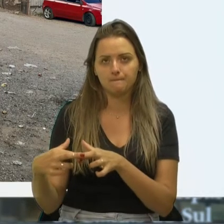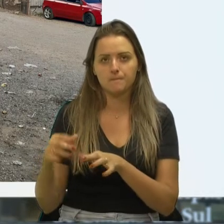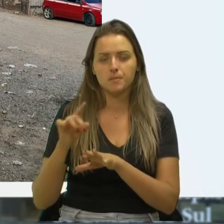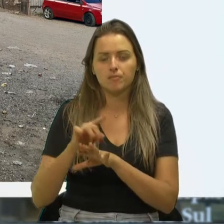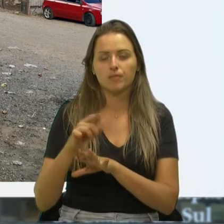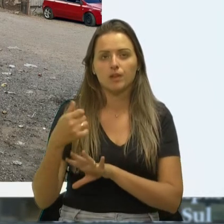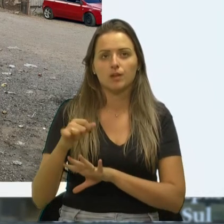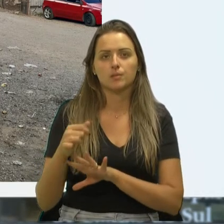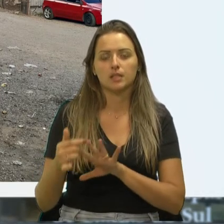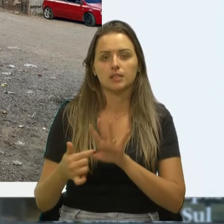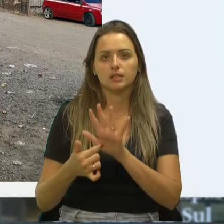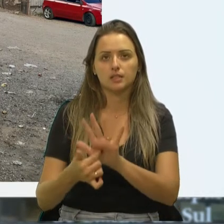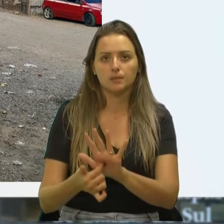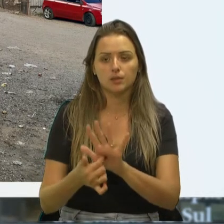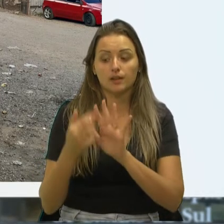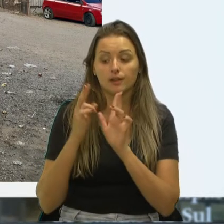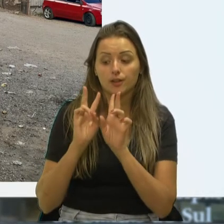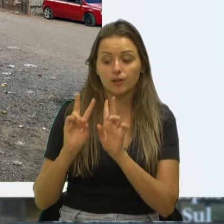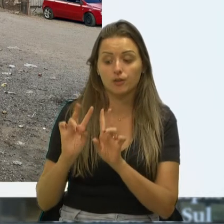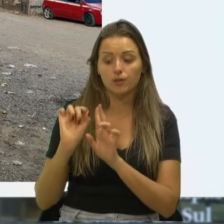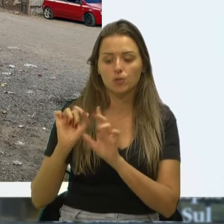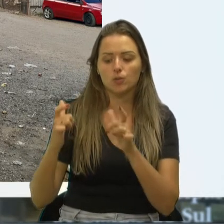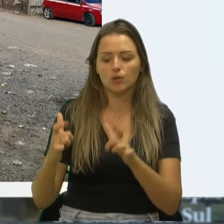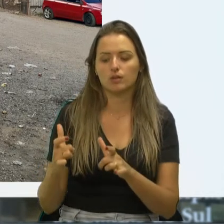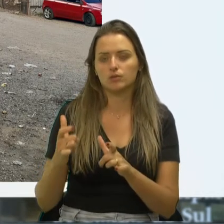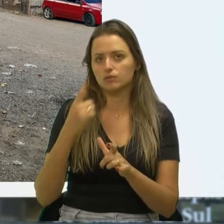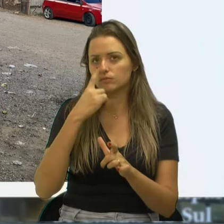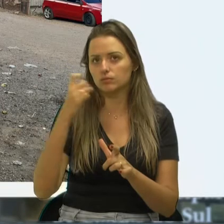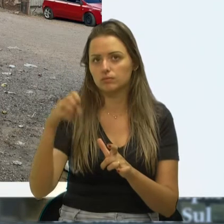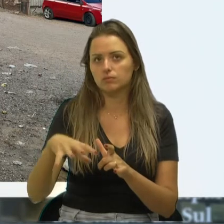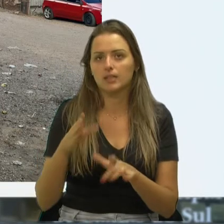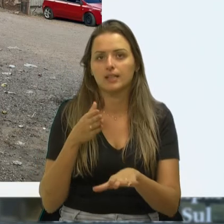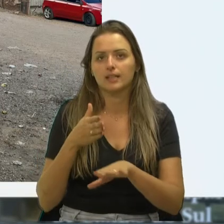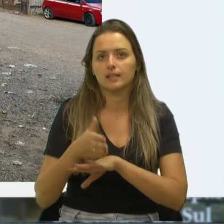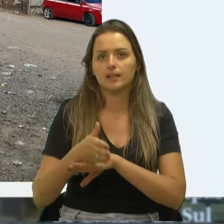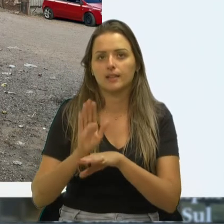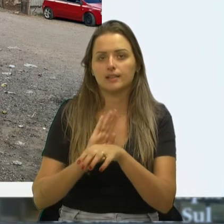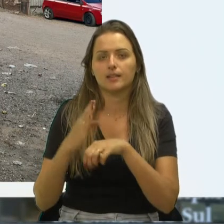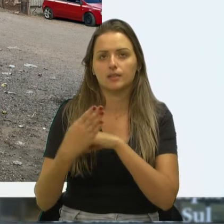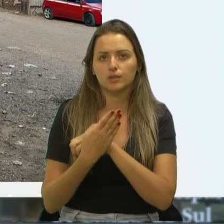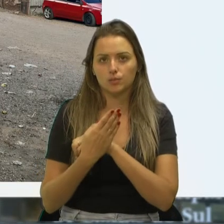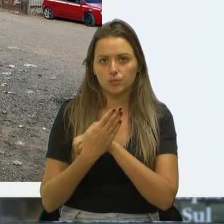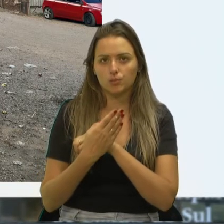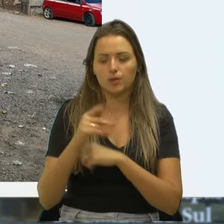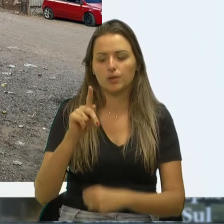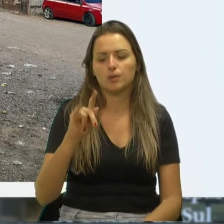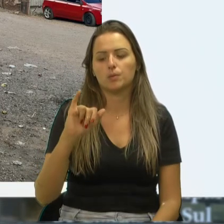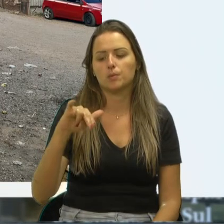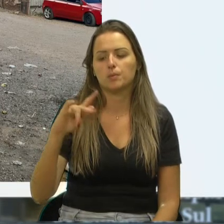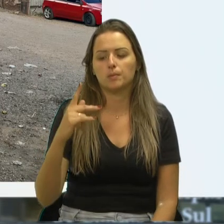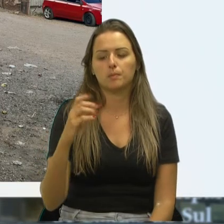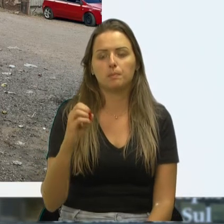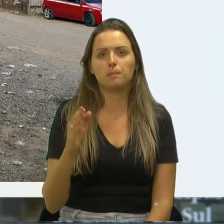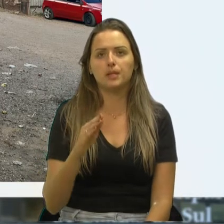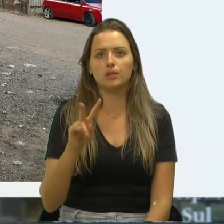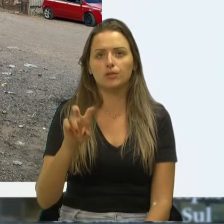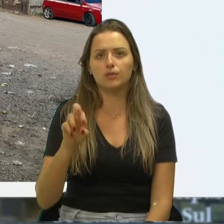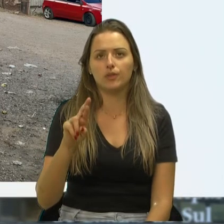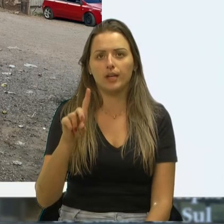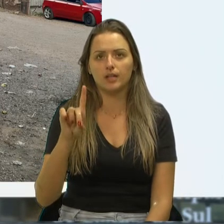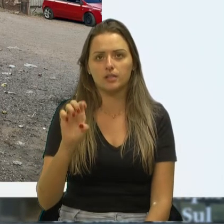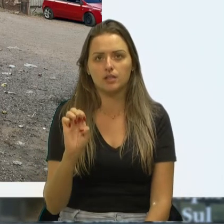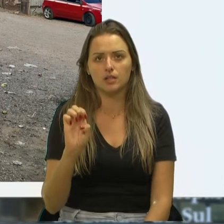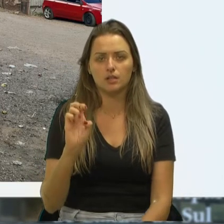tenham que verificar essa situação aí na entrada do bairro, na entrada do bairro Pinho Verde, na rua Natália